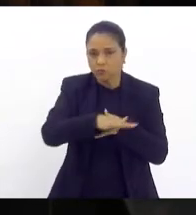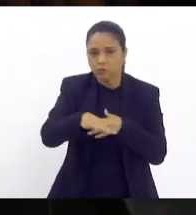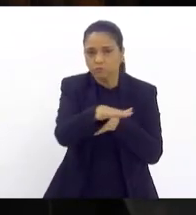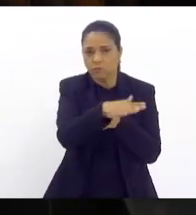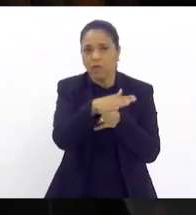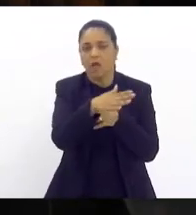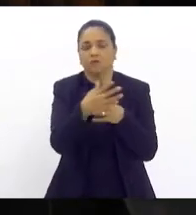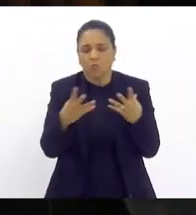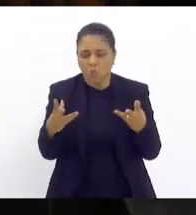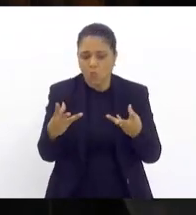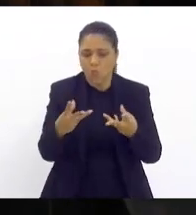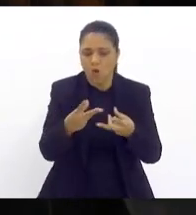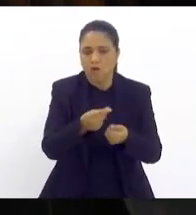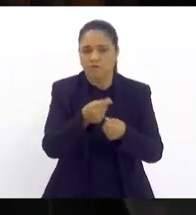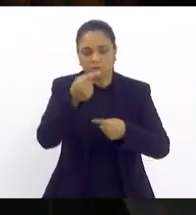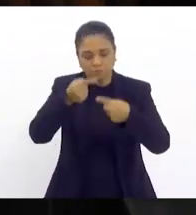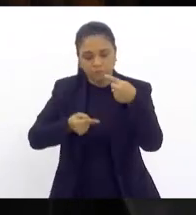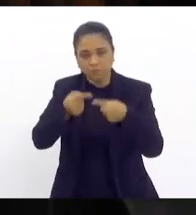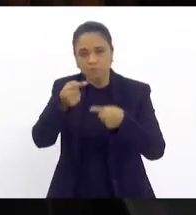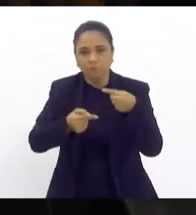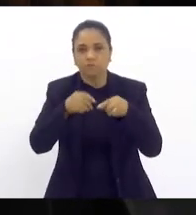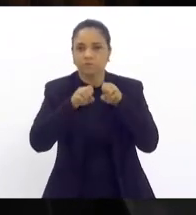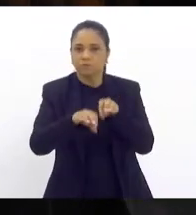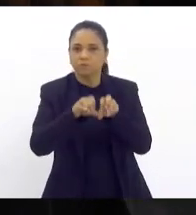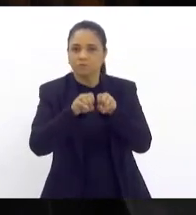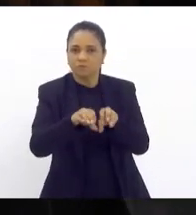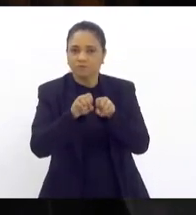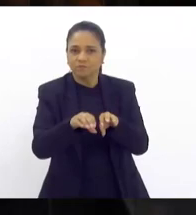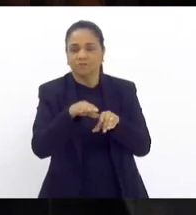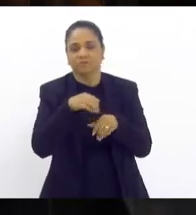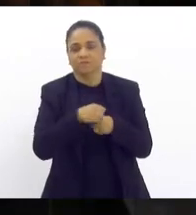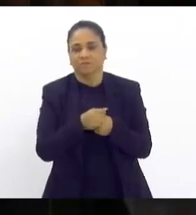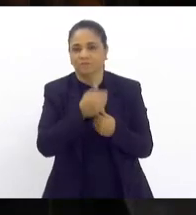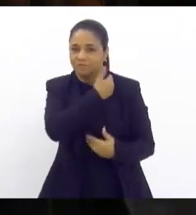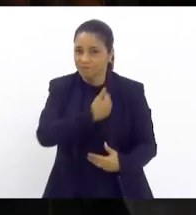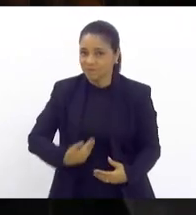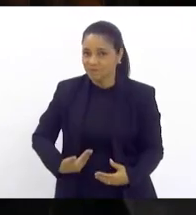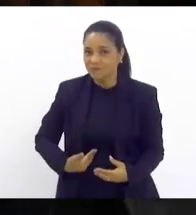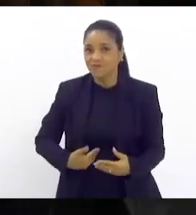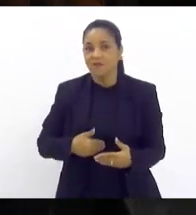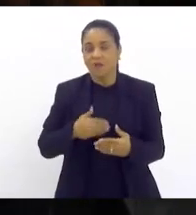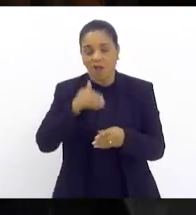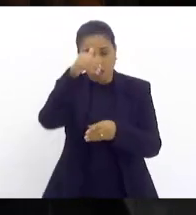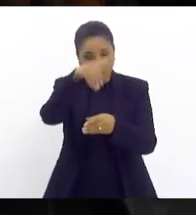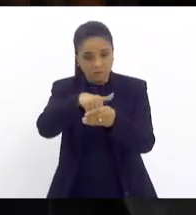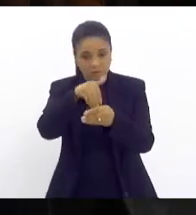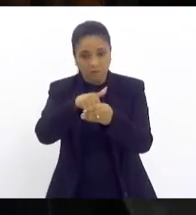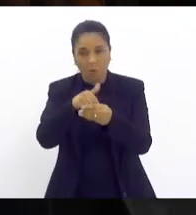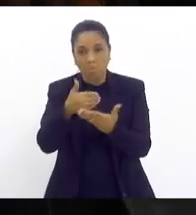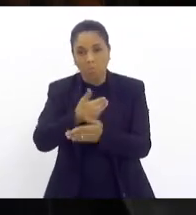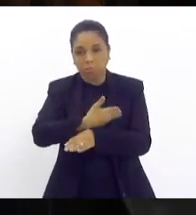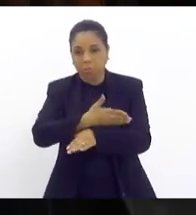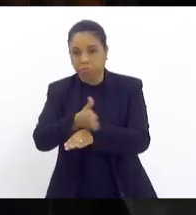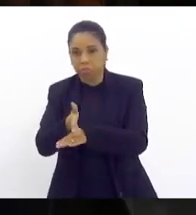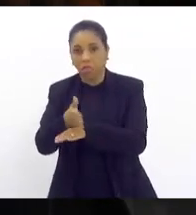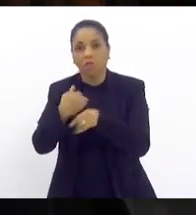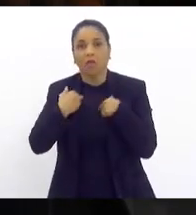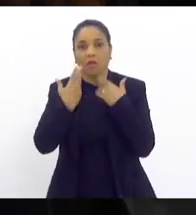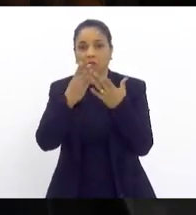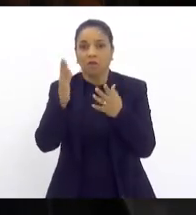tá qualificando a política pública de educação passou a eleição acabou o ano o governo interrompeu o